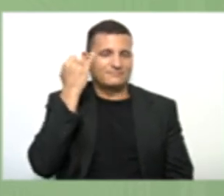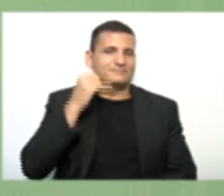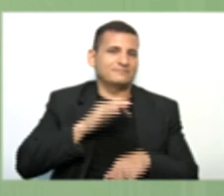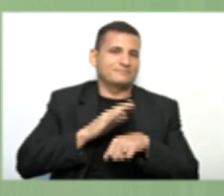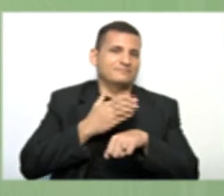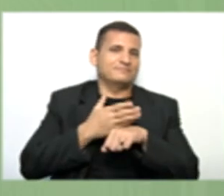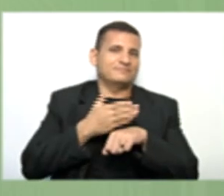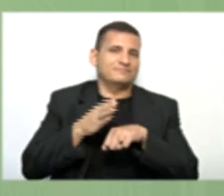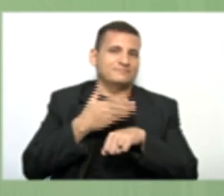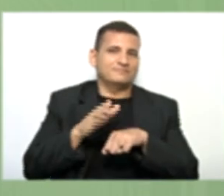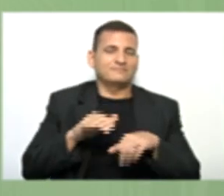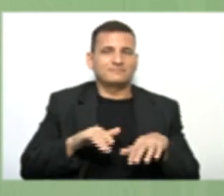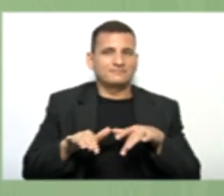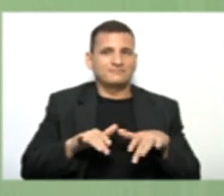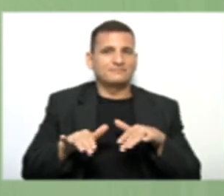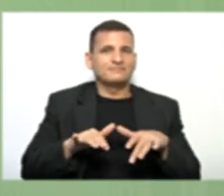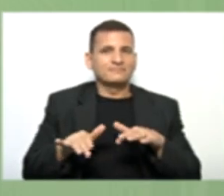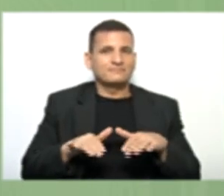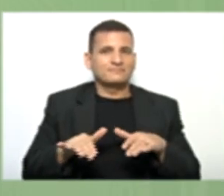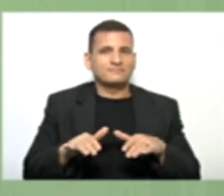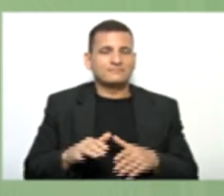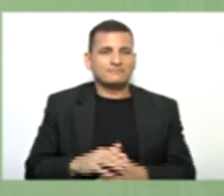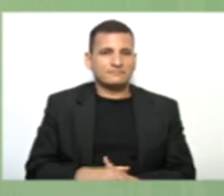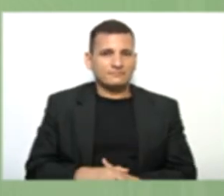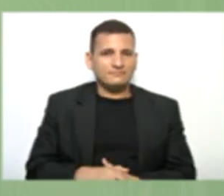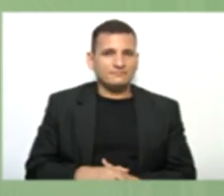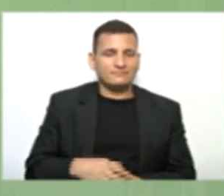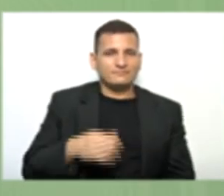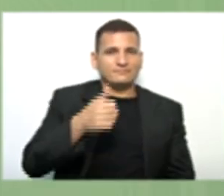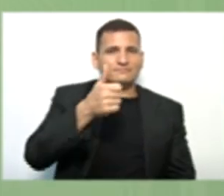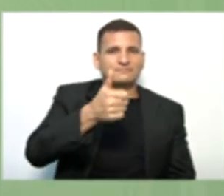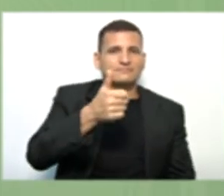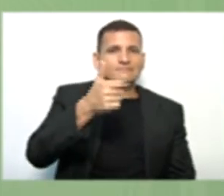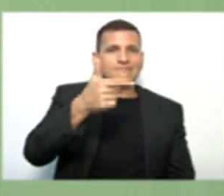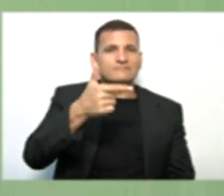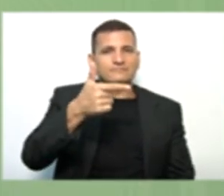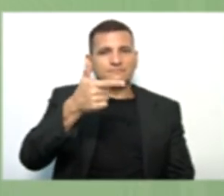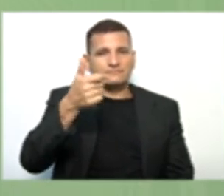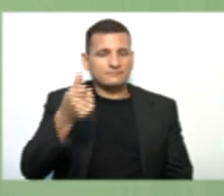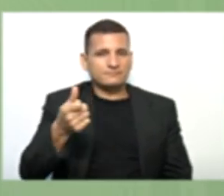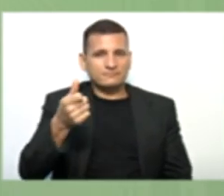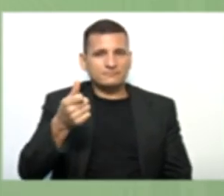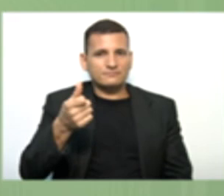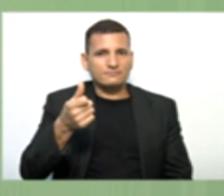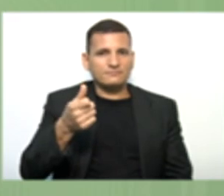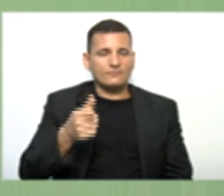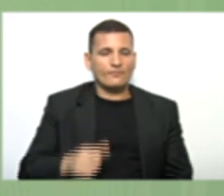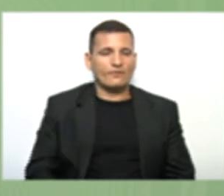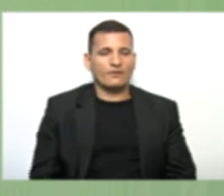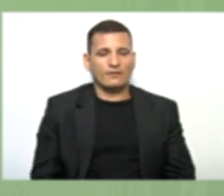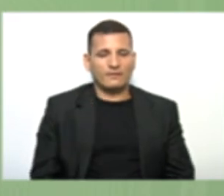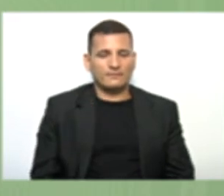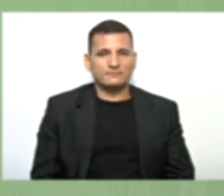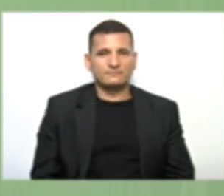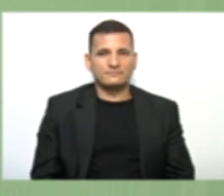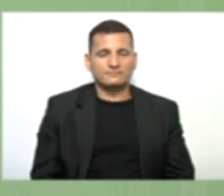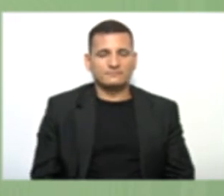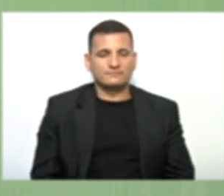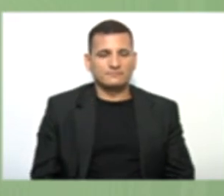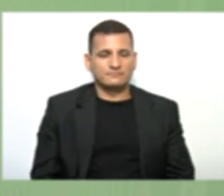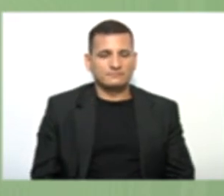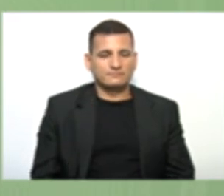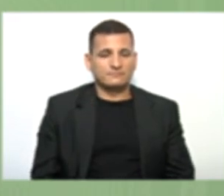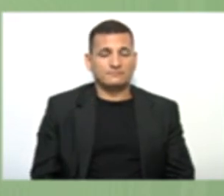né? Se a mulher fosse programadora, não contava 126, não. Ah, não, contava não. Contava nada. Vamos lá, gente. Como é que é a questão aqui?